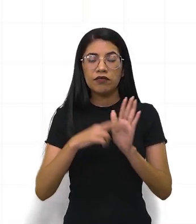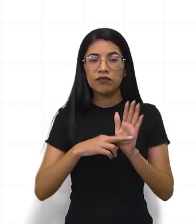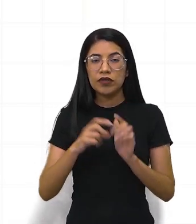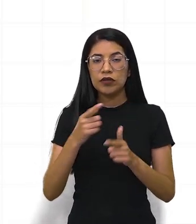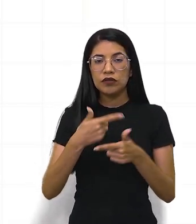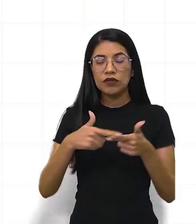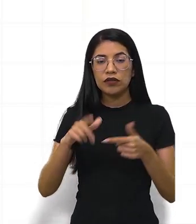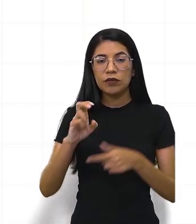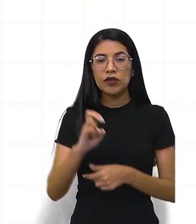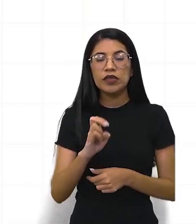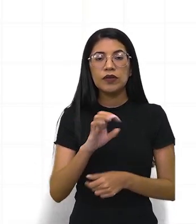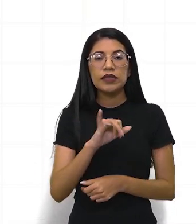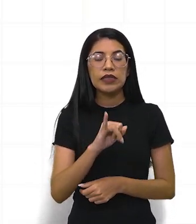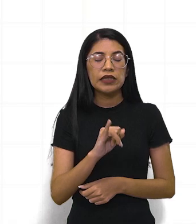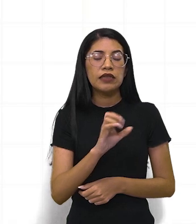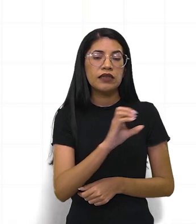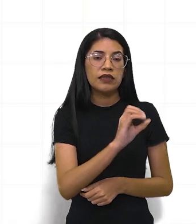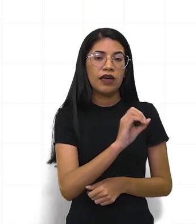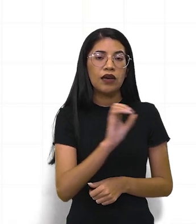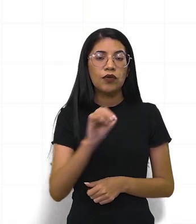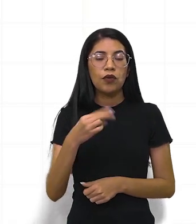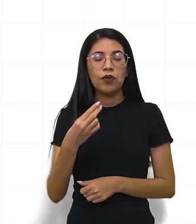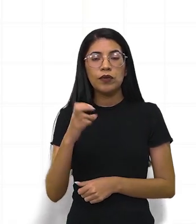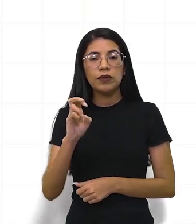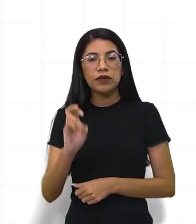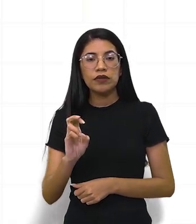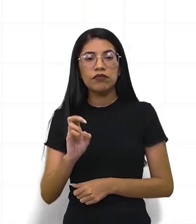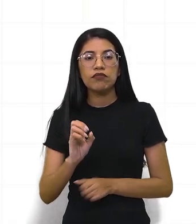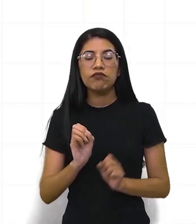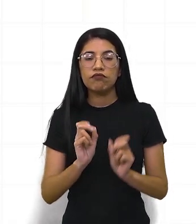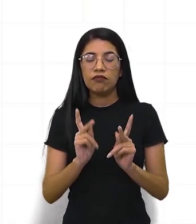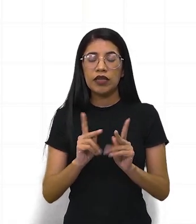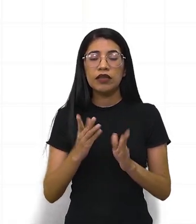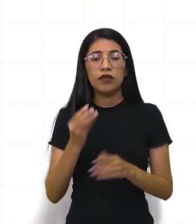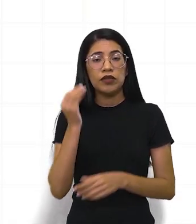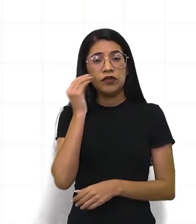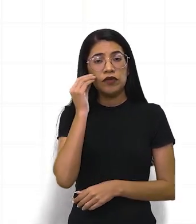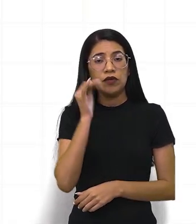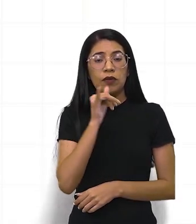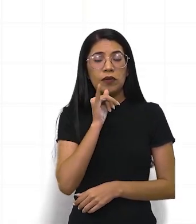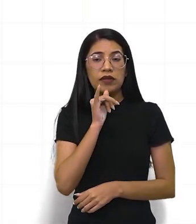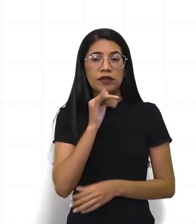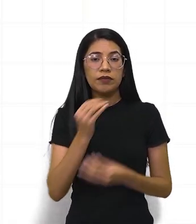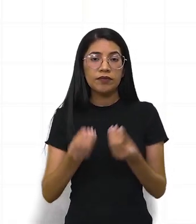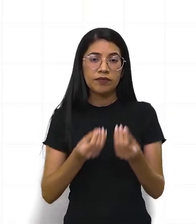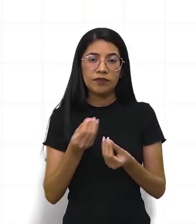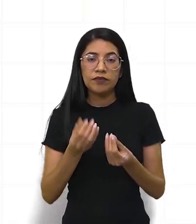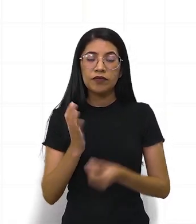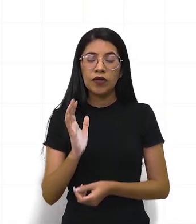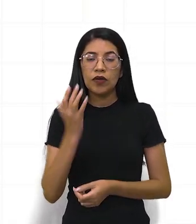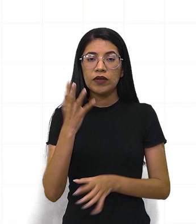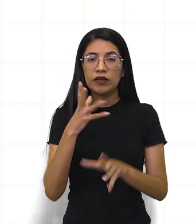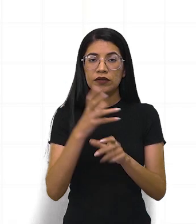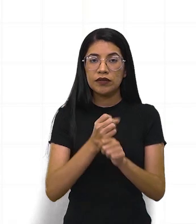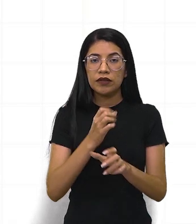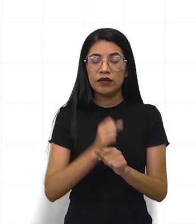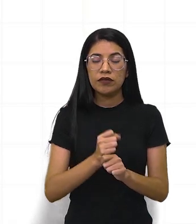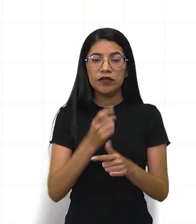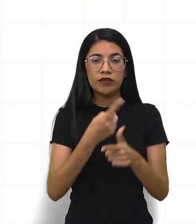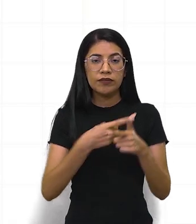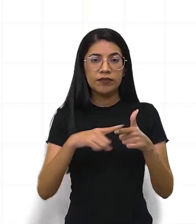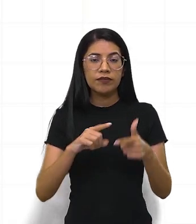5, ok? Tudo certo então aí, vimos aí no nosso exemplo, ok? Tudo